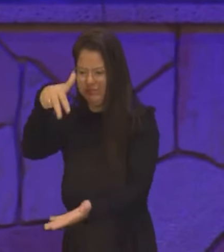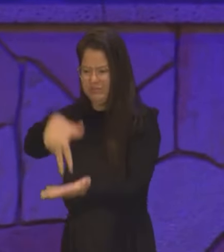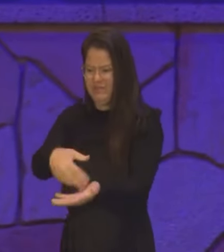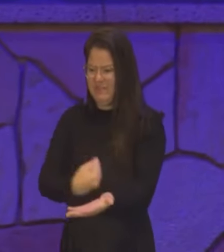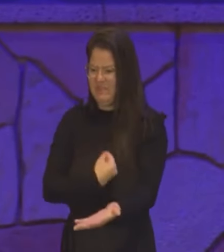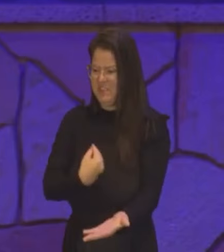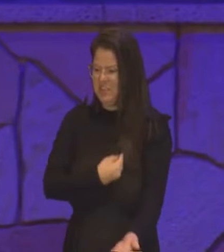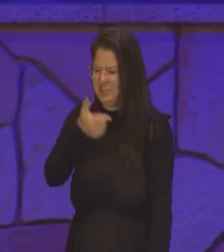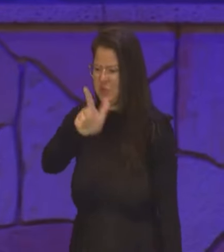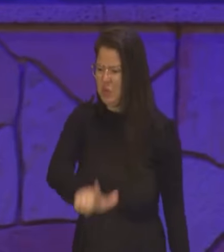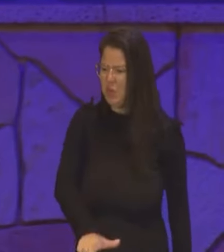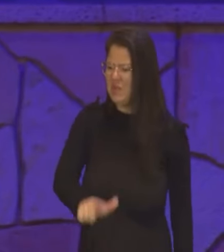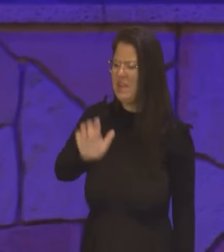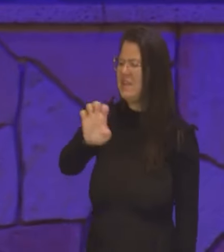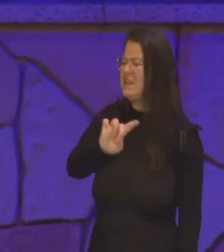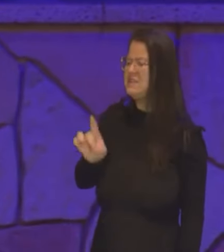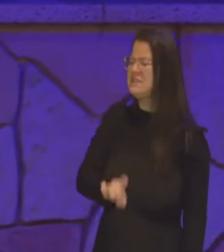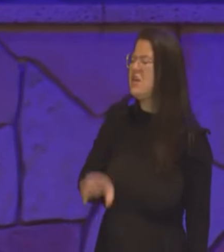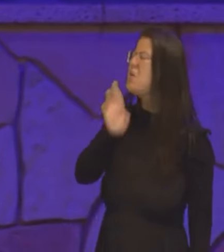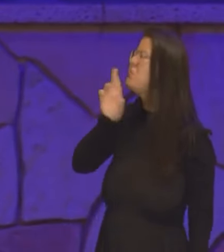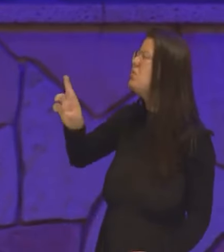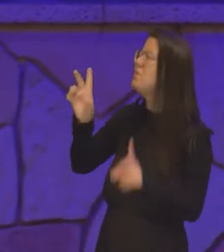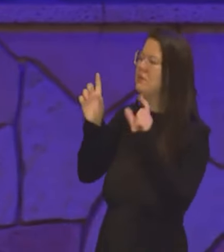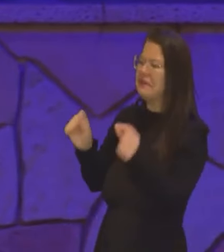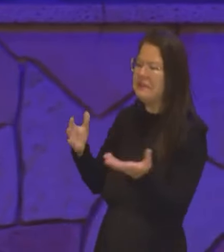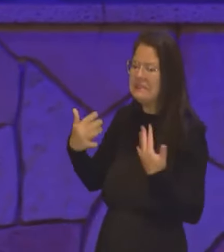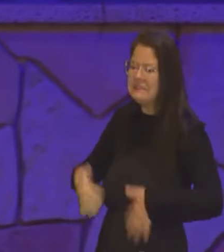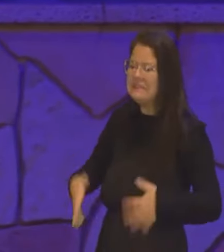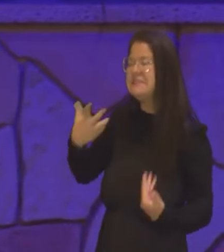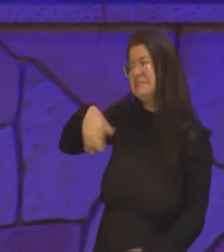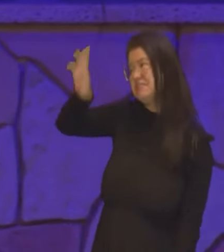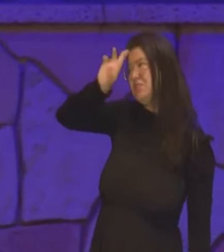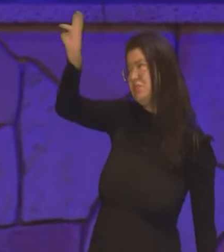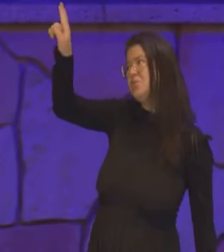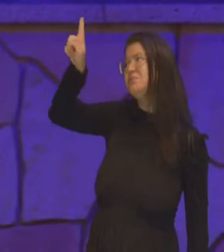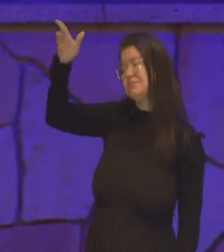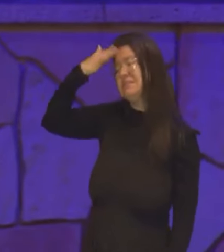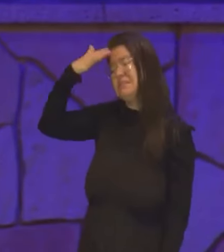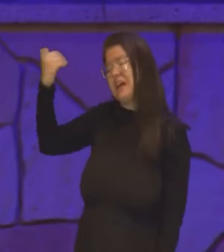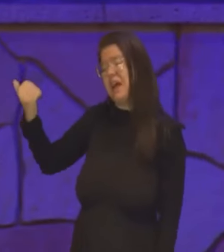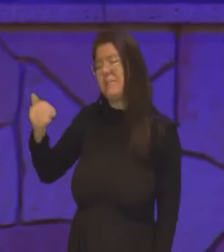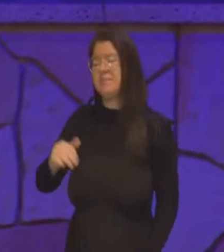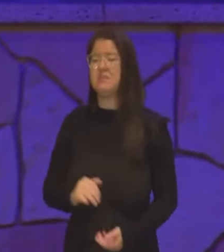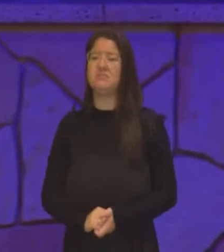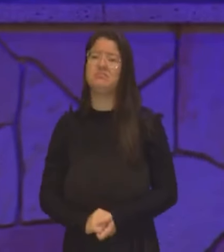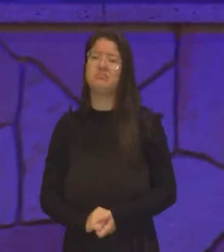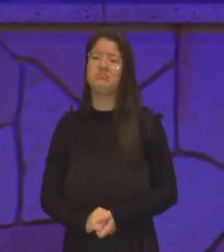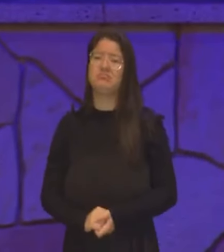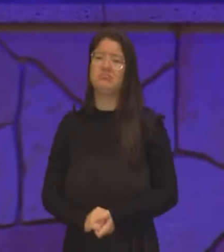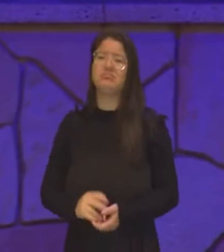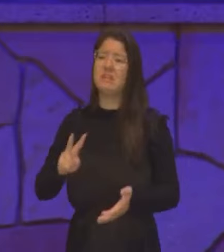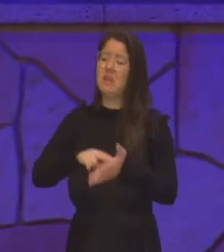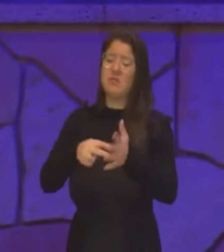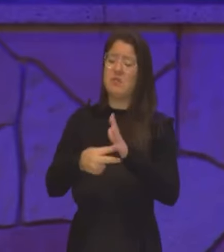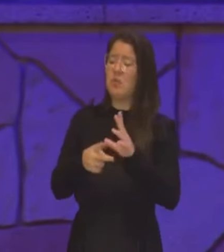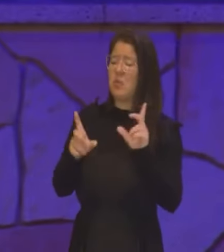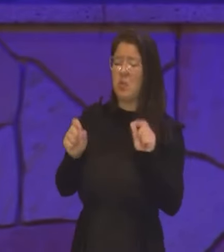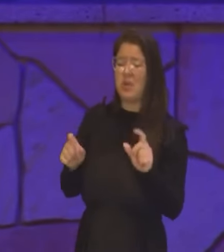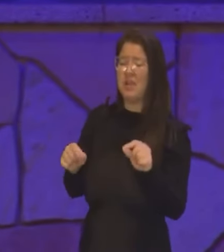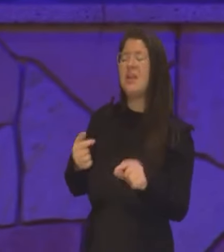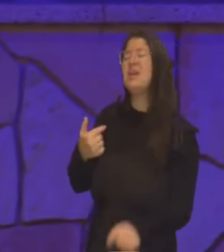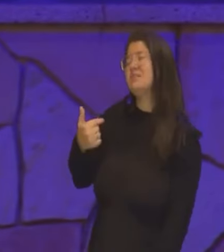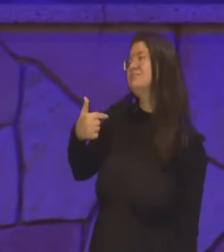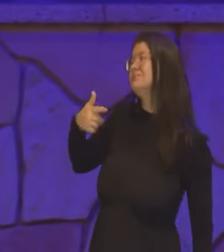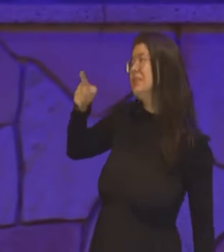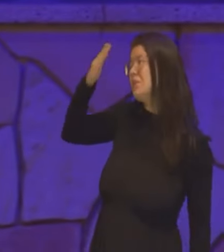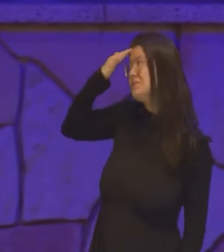E qual que é a resposta do profeta? Senhor, Tu sabes. Em outras palavras, ele está dizendo: eu sei que o Senhor